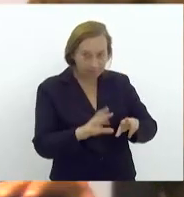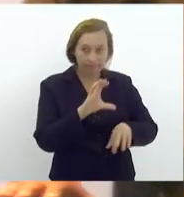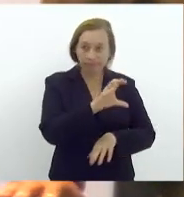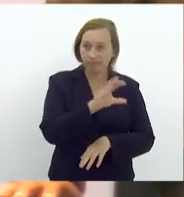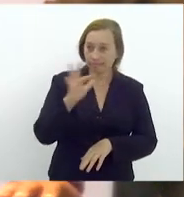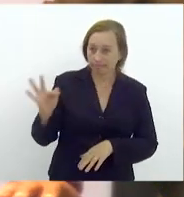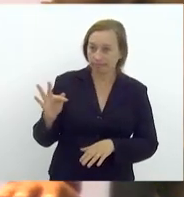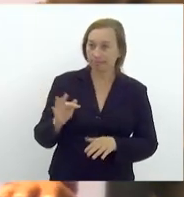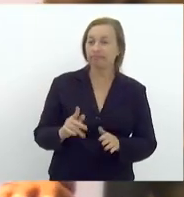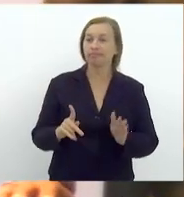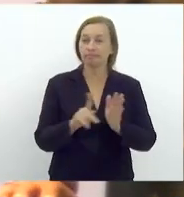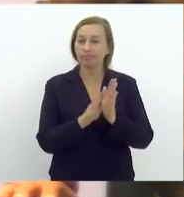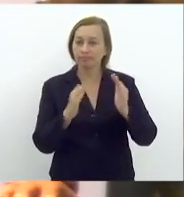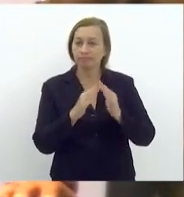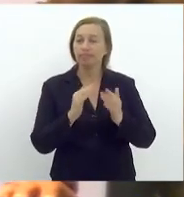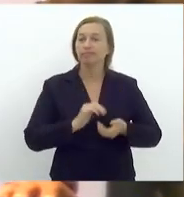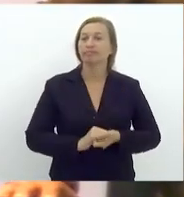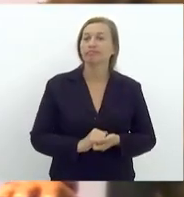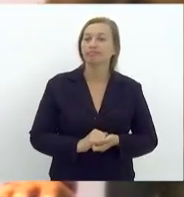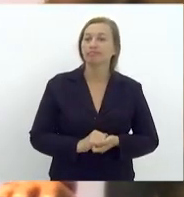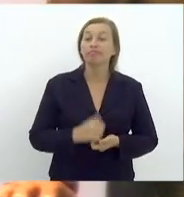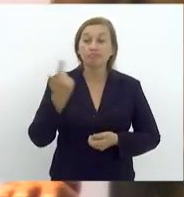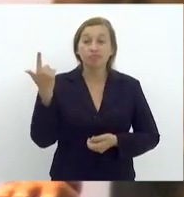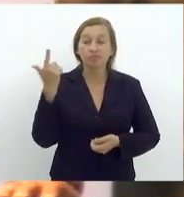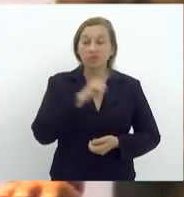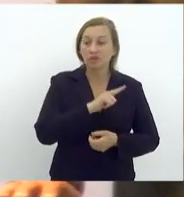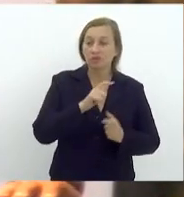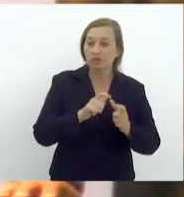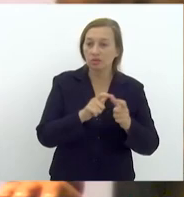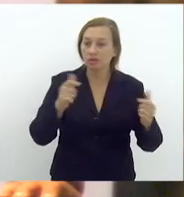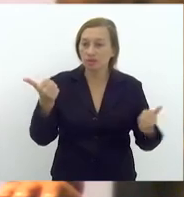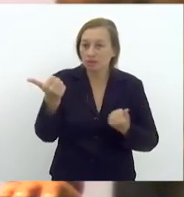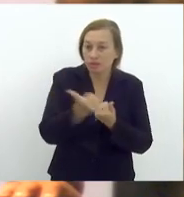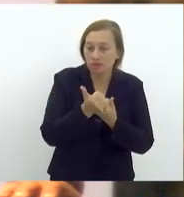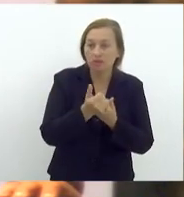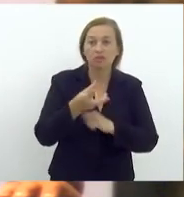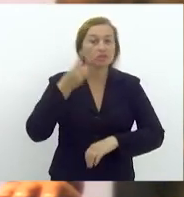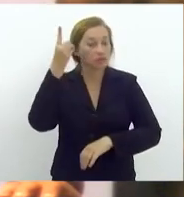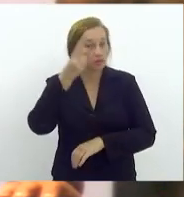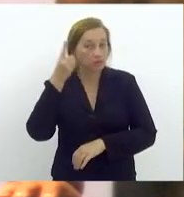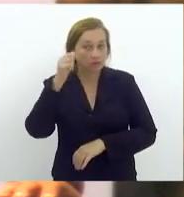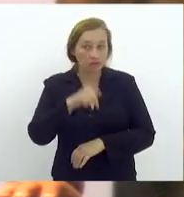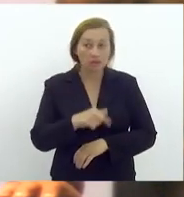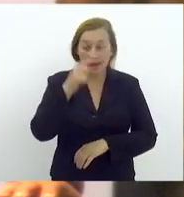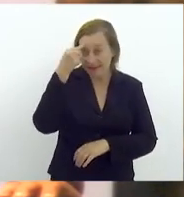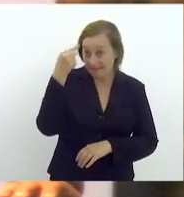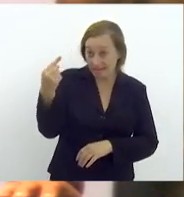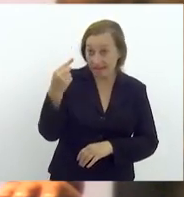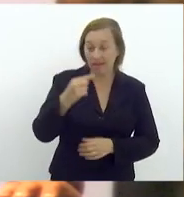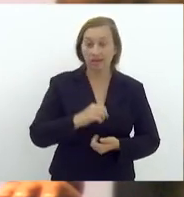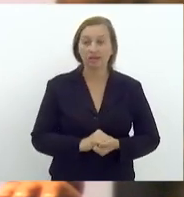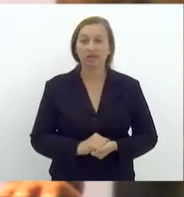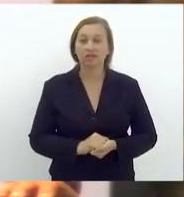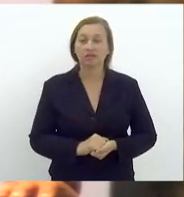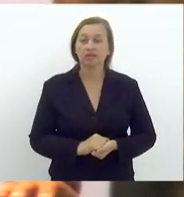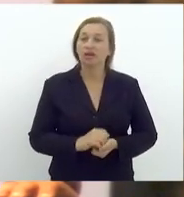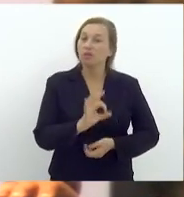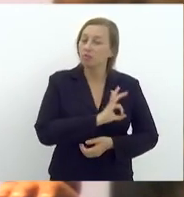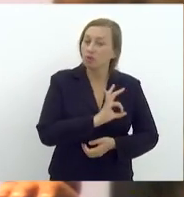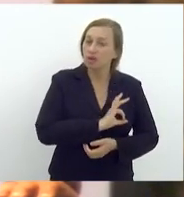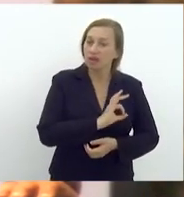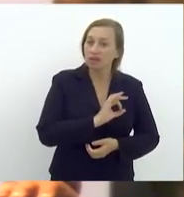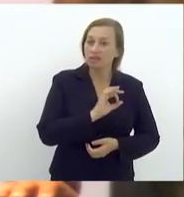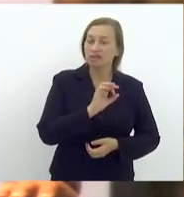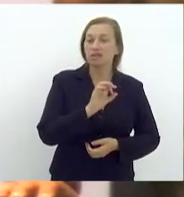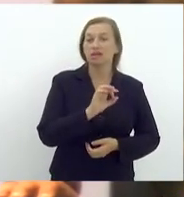Frio tá na casa a gente conseguiu um amplo apoio dos deputados aqui a ideia que a Polícia Militar